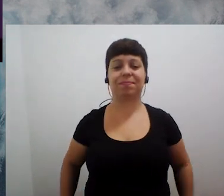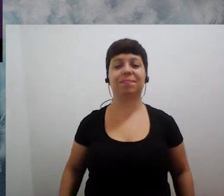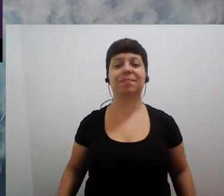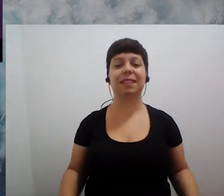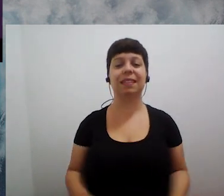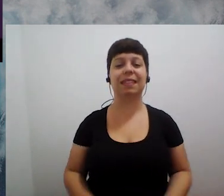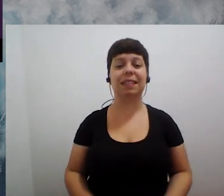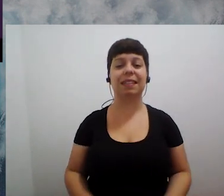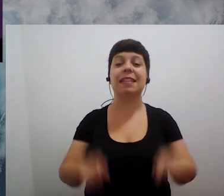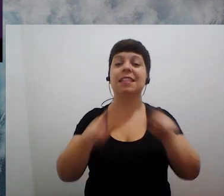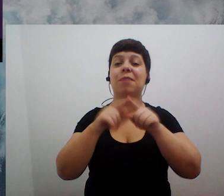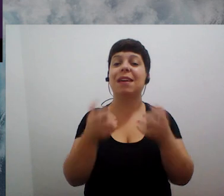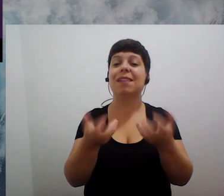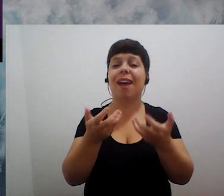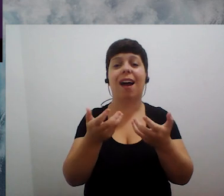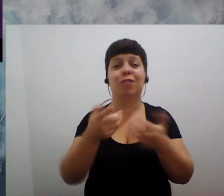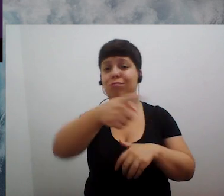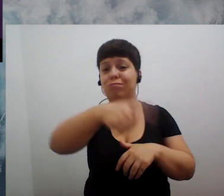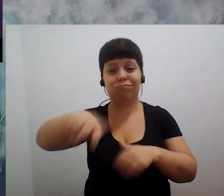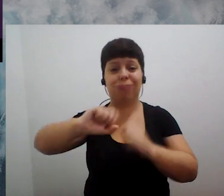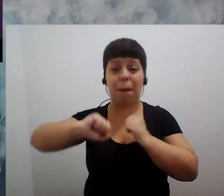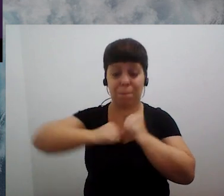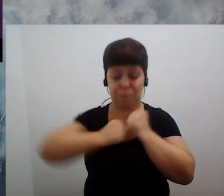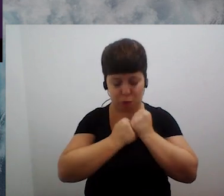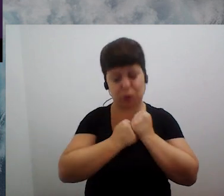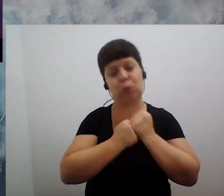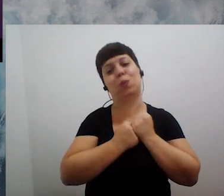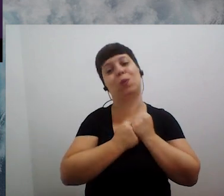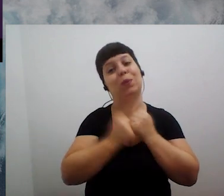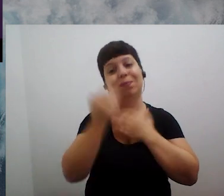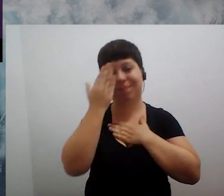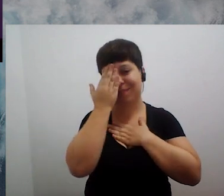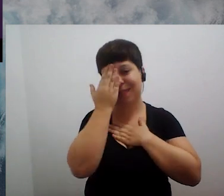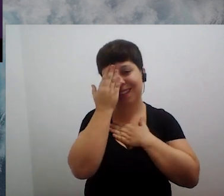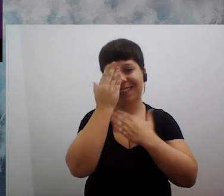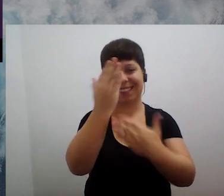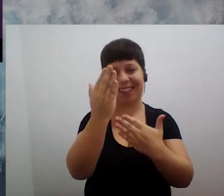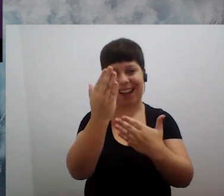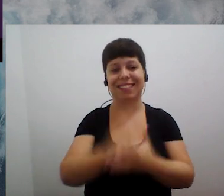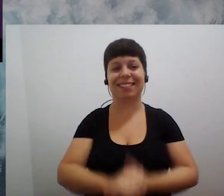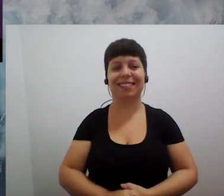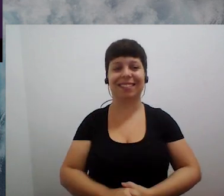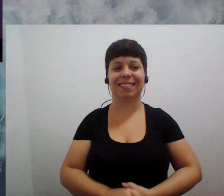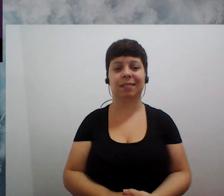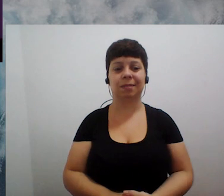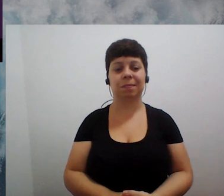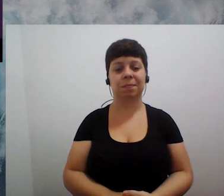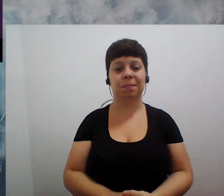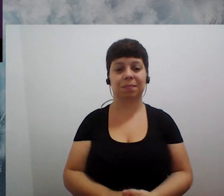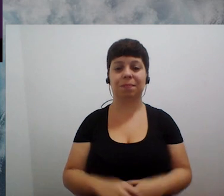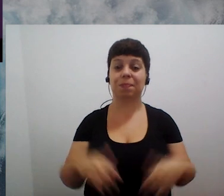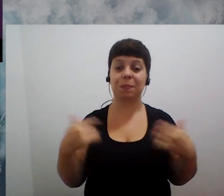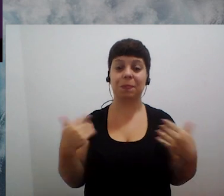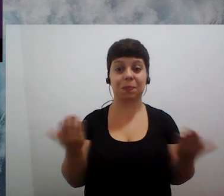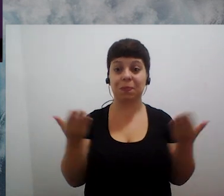conferida. E a gente queria agradecer a todos por todo esse apoio que tivemos recebido, né, que temos recebido nesse período